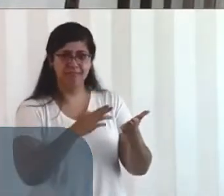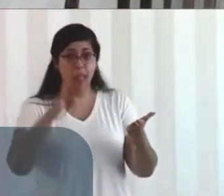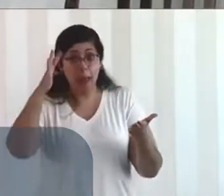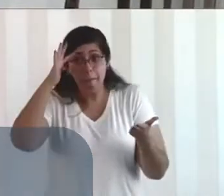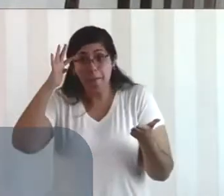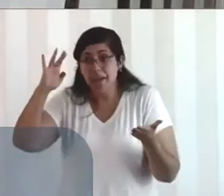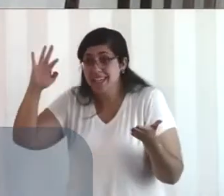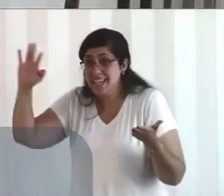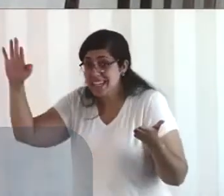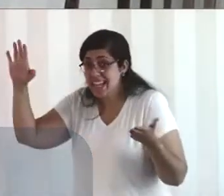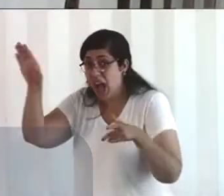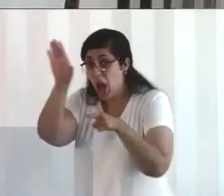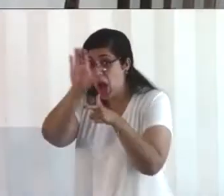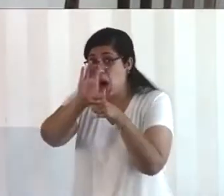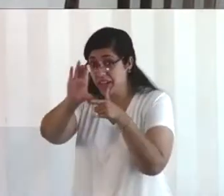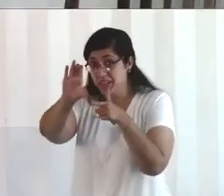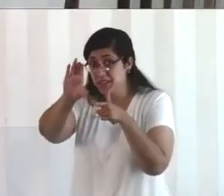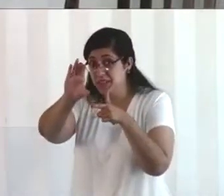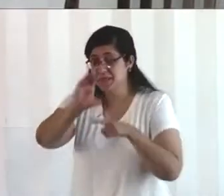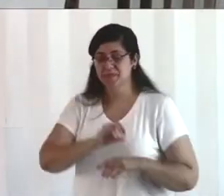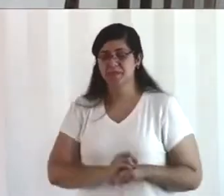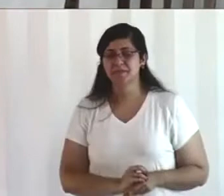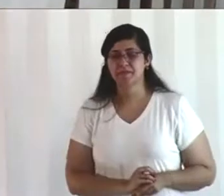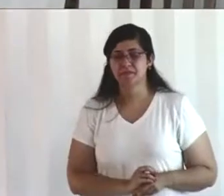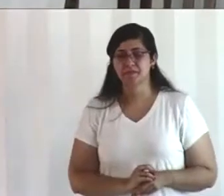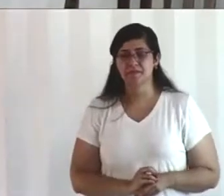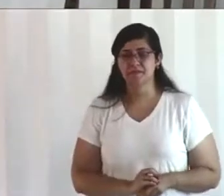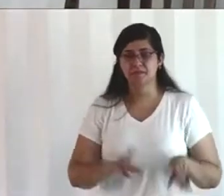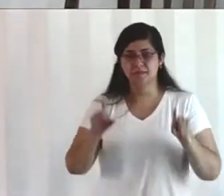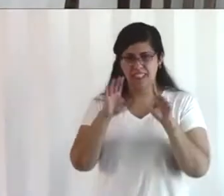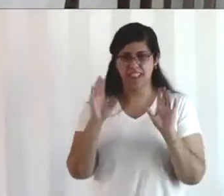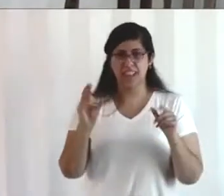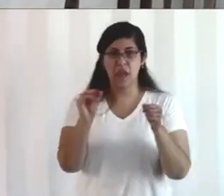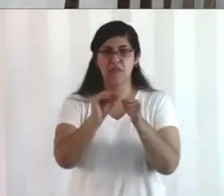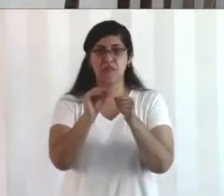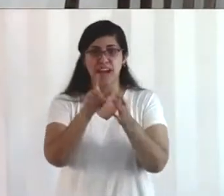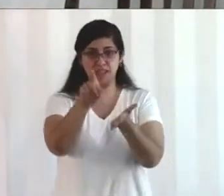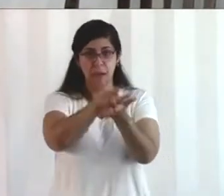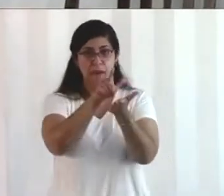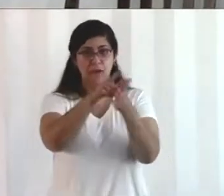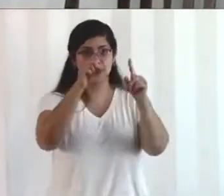que seja Corinto, uma cidade. Você faz um quadrado e faz casinhas.